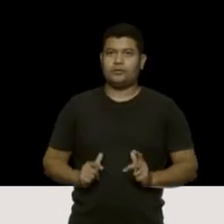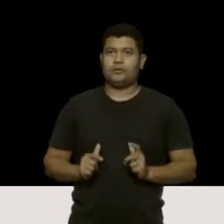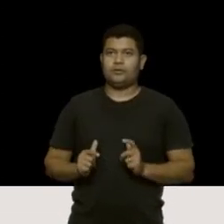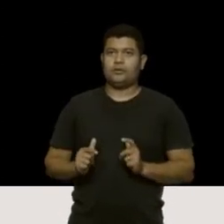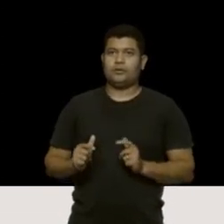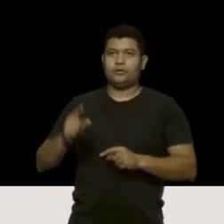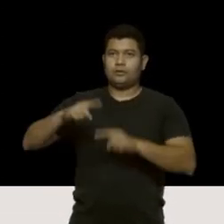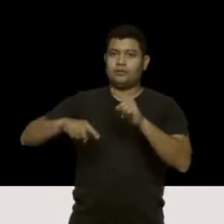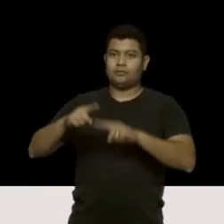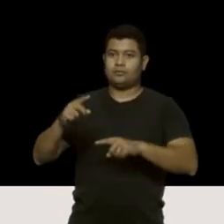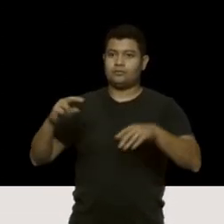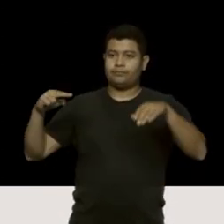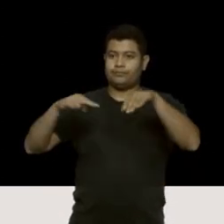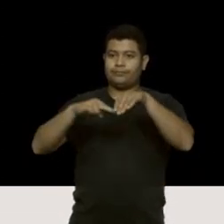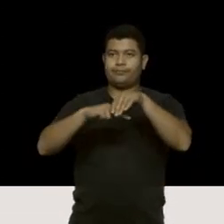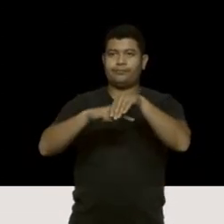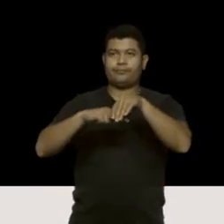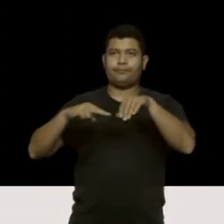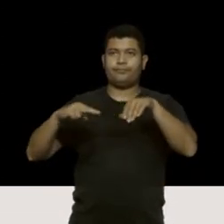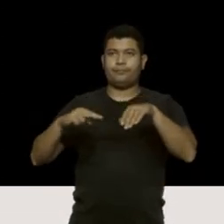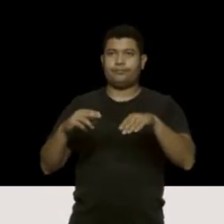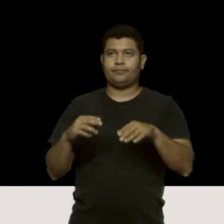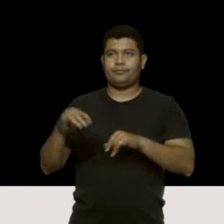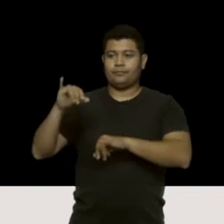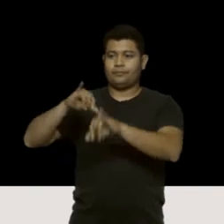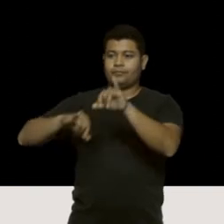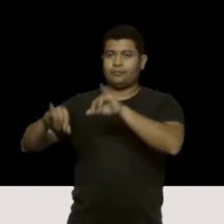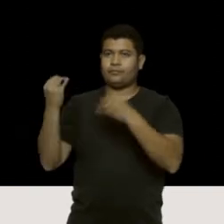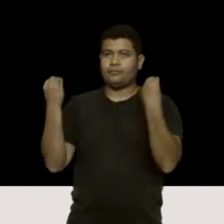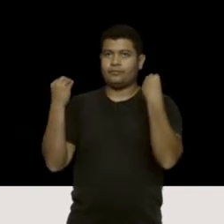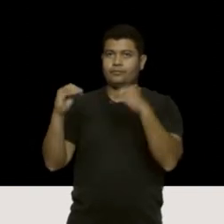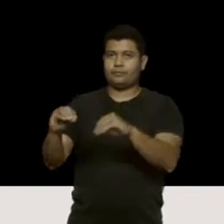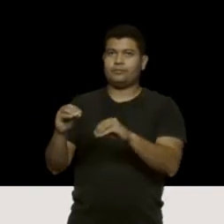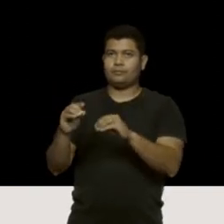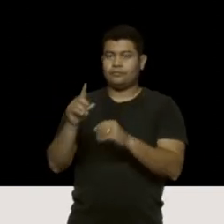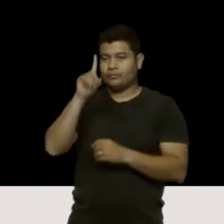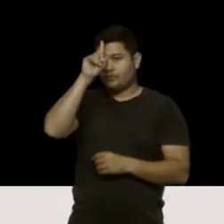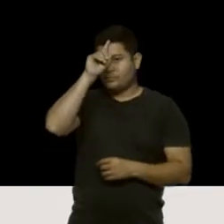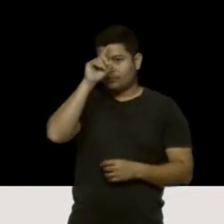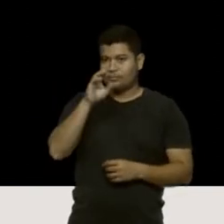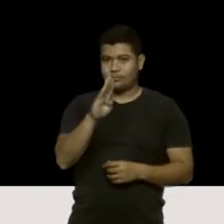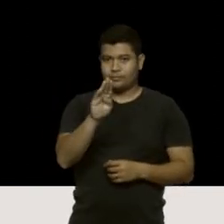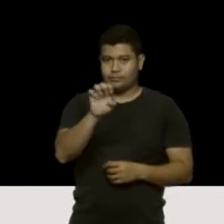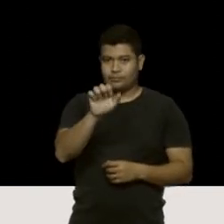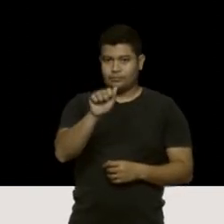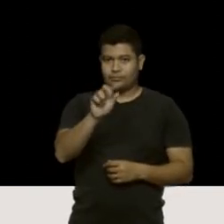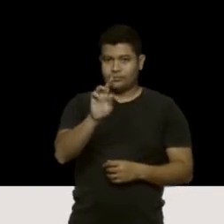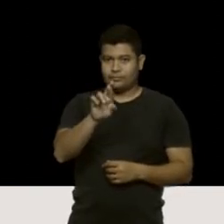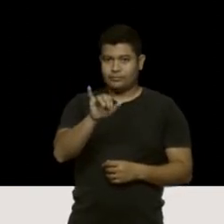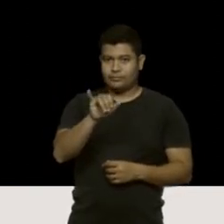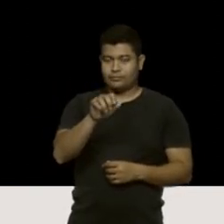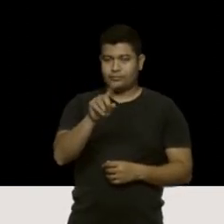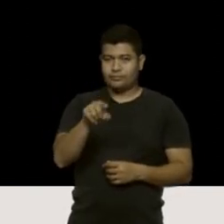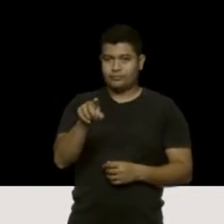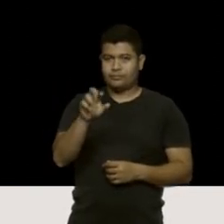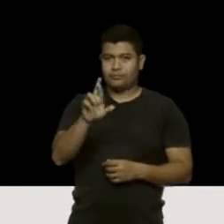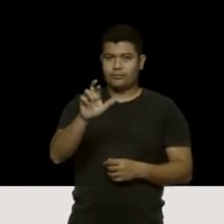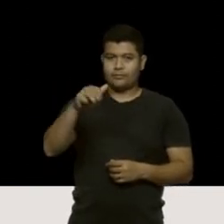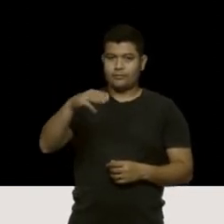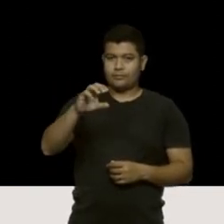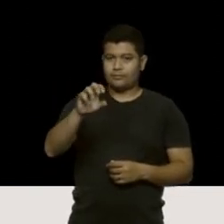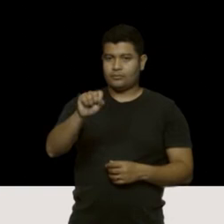de tomografia e de laboratório instalado no Hospital Beatriz Ramos.